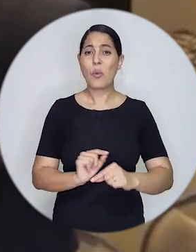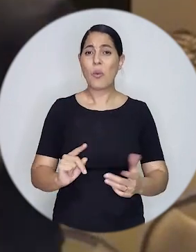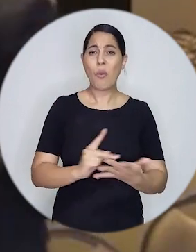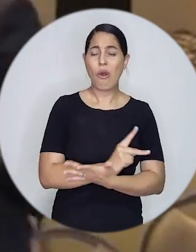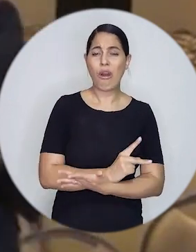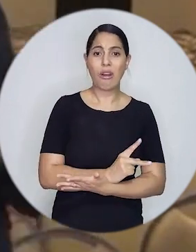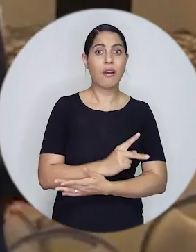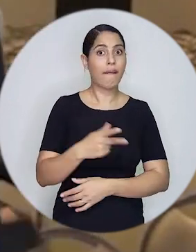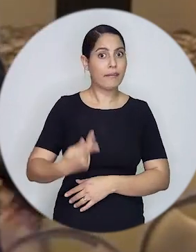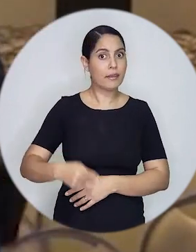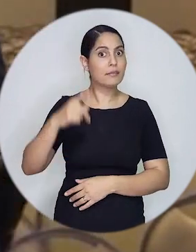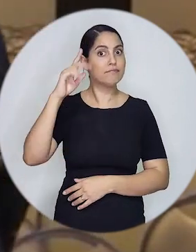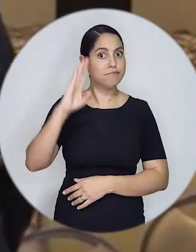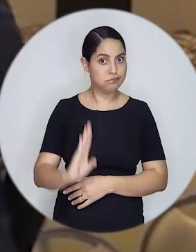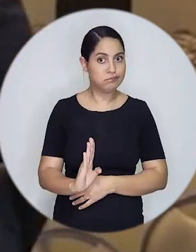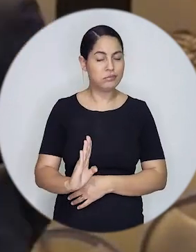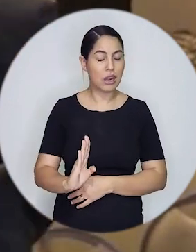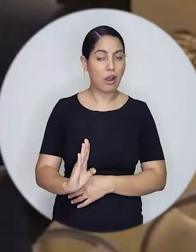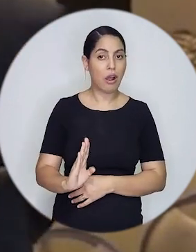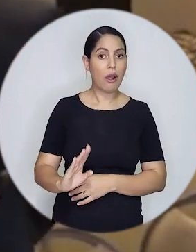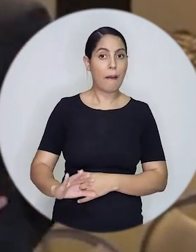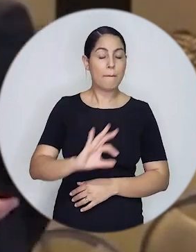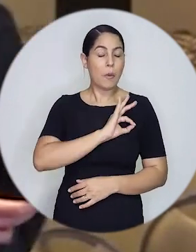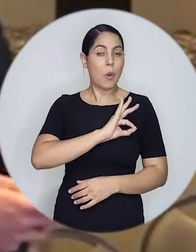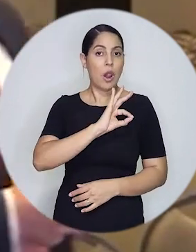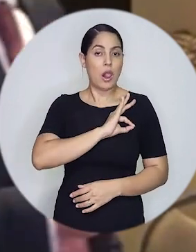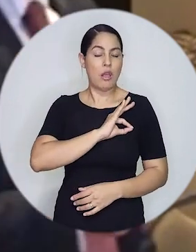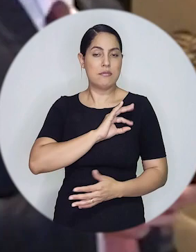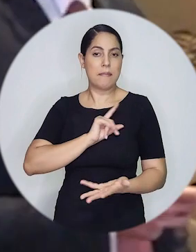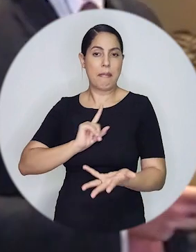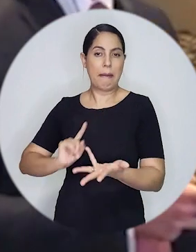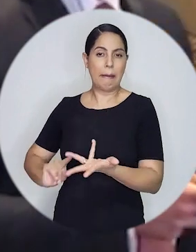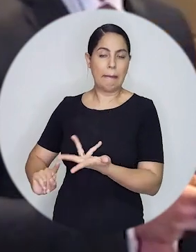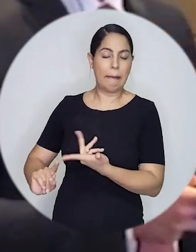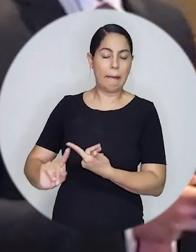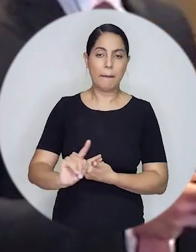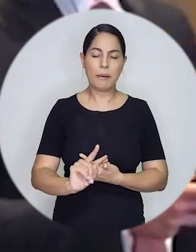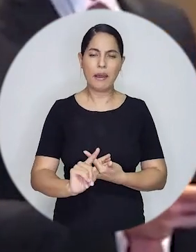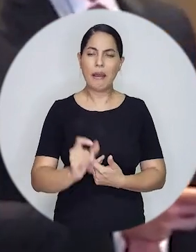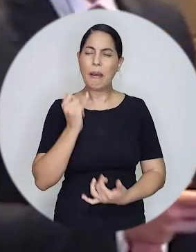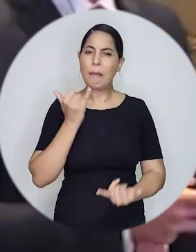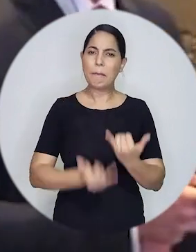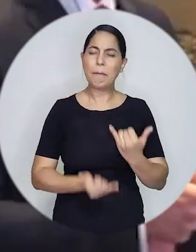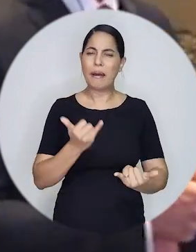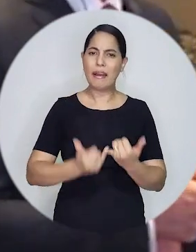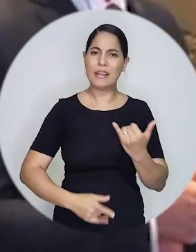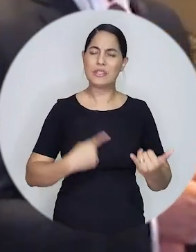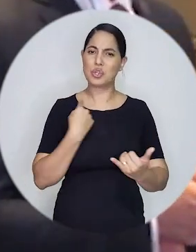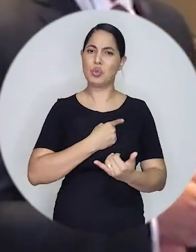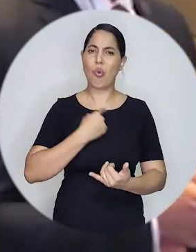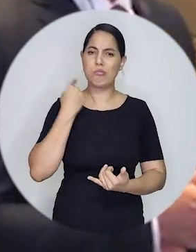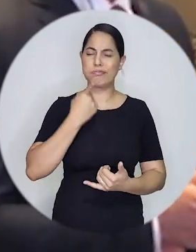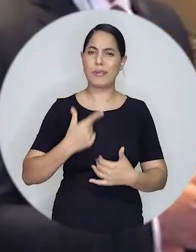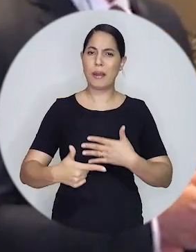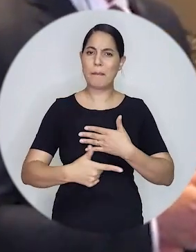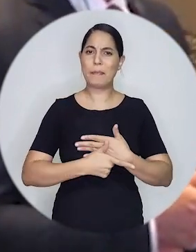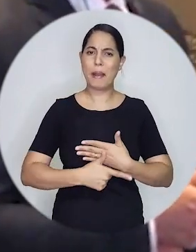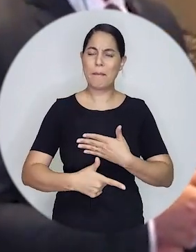faz com que algumas regras importantes não estão sendo cumpridas, fazendo violações. E aí entra o papel do